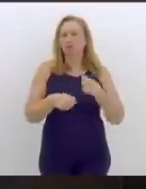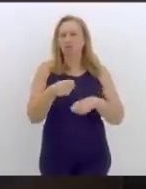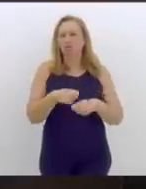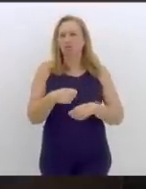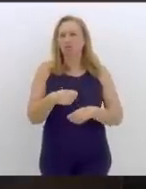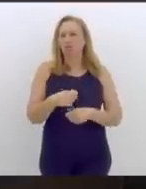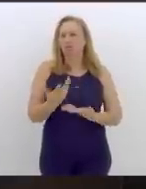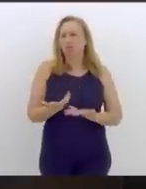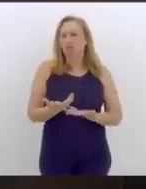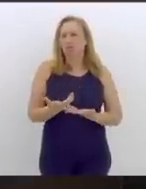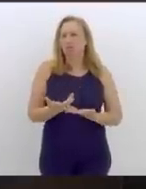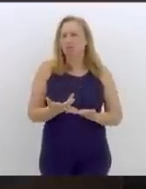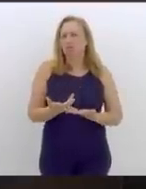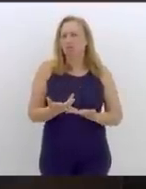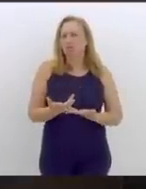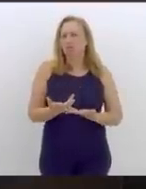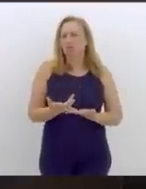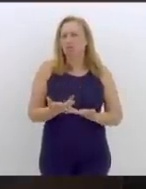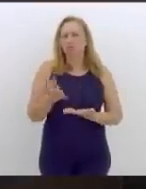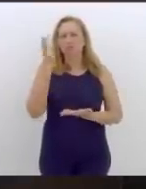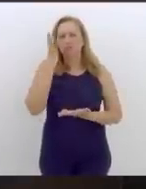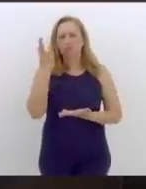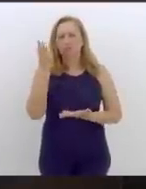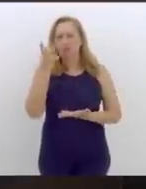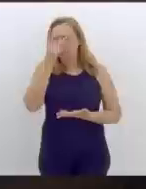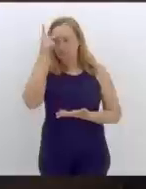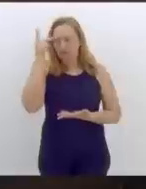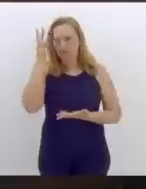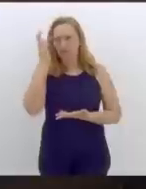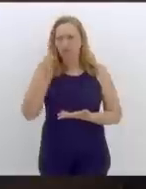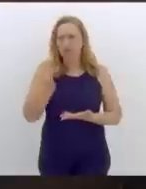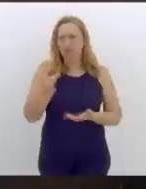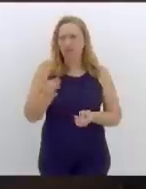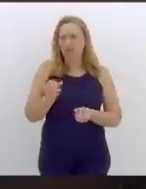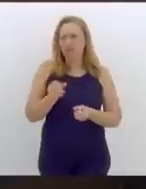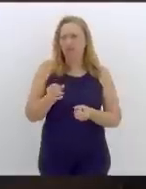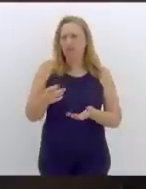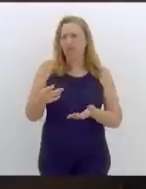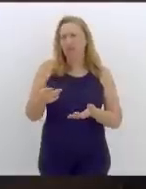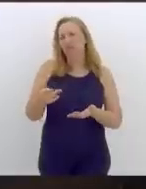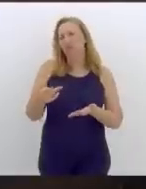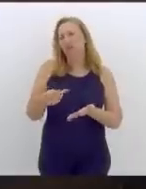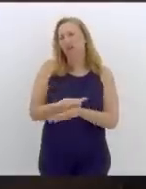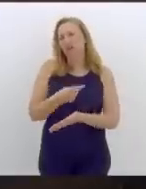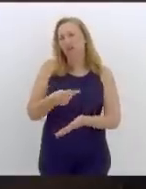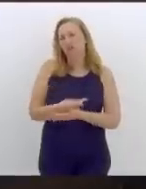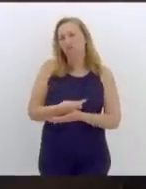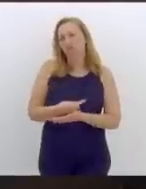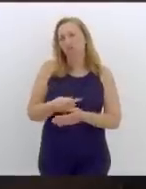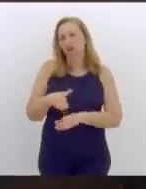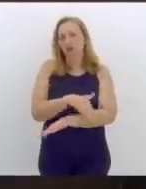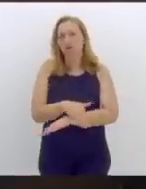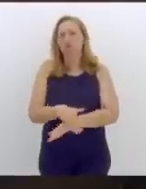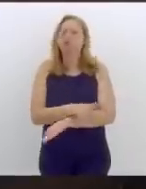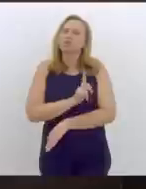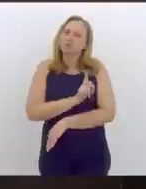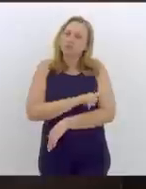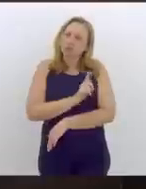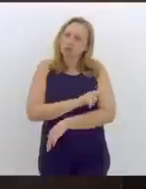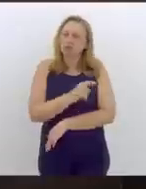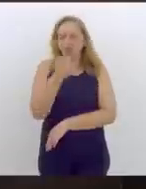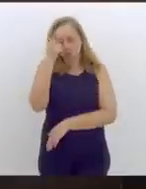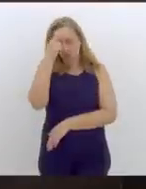e o cara não não sai fazendo o bandalha pela rua então que o gestor que o gestor seja